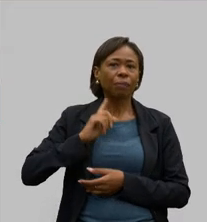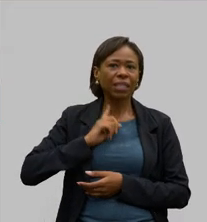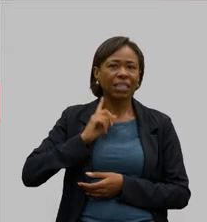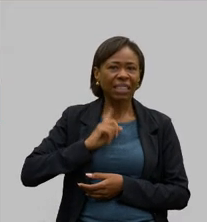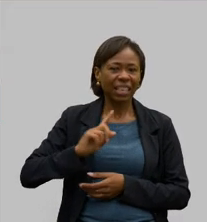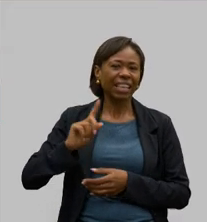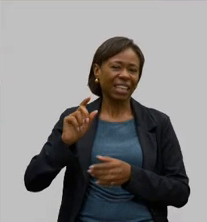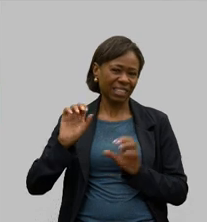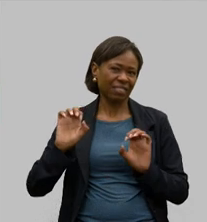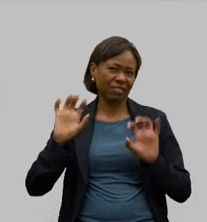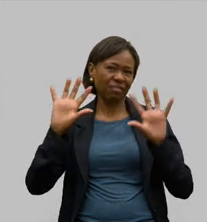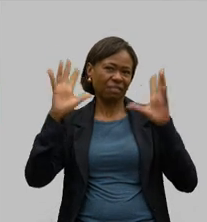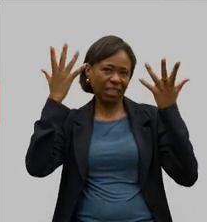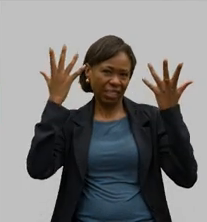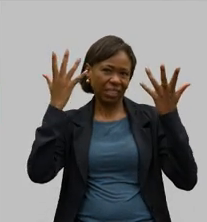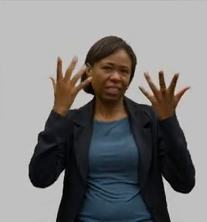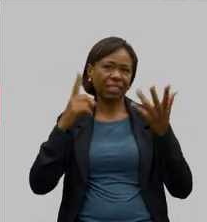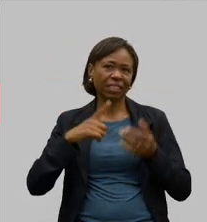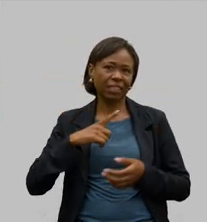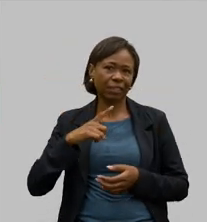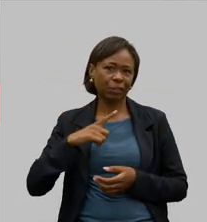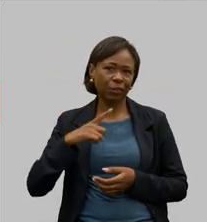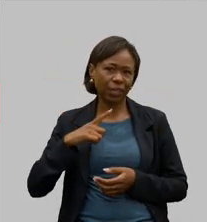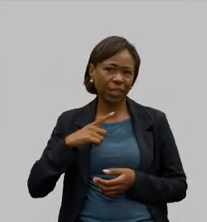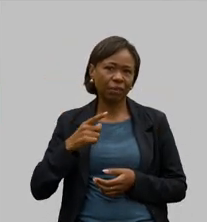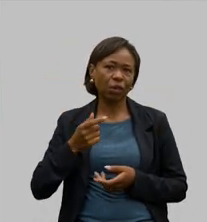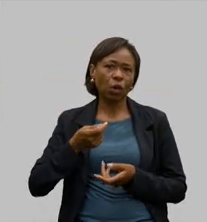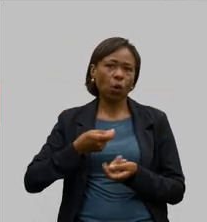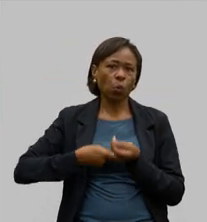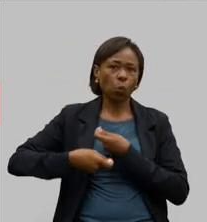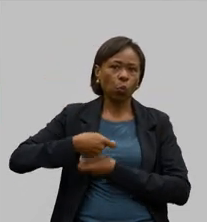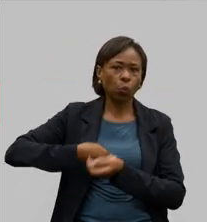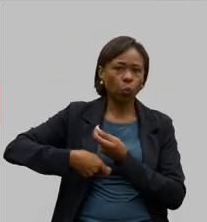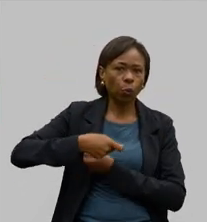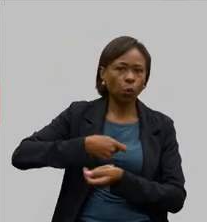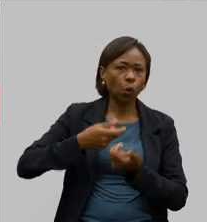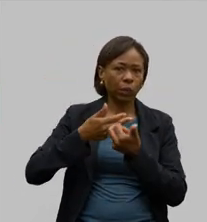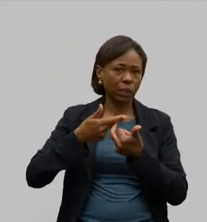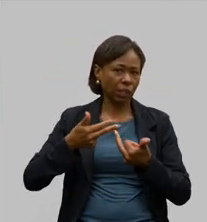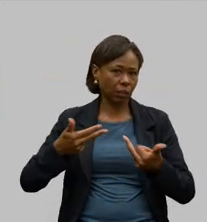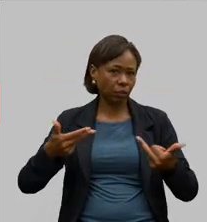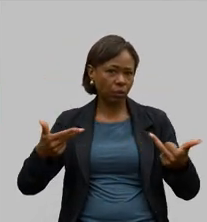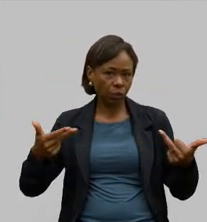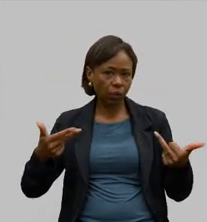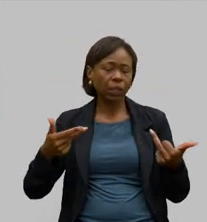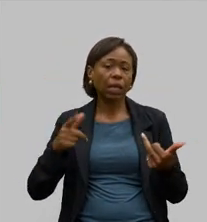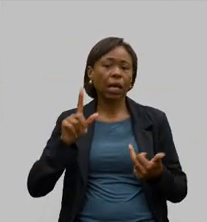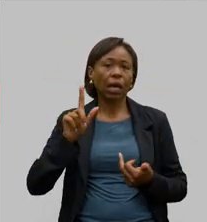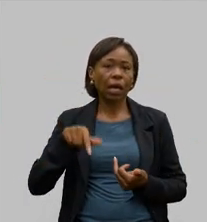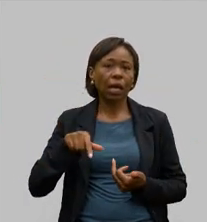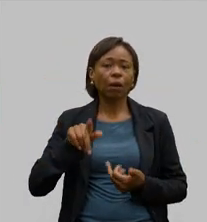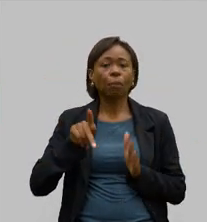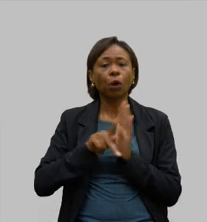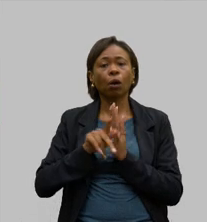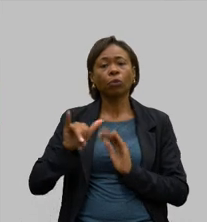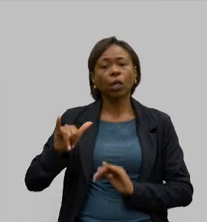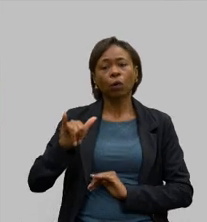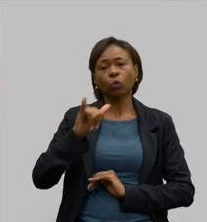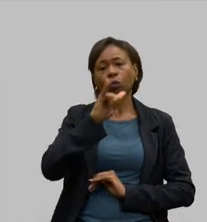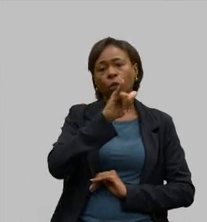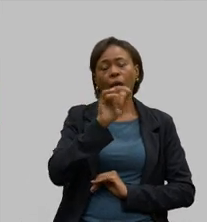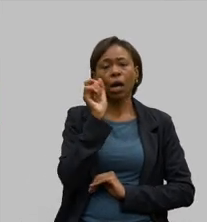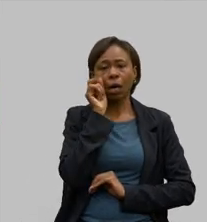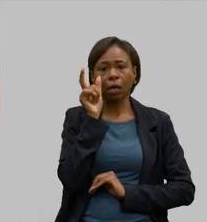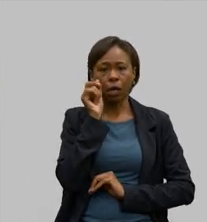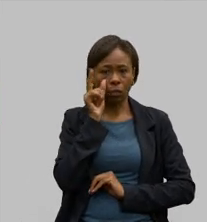curaçau e isso para uma estratégia aí de fortalecimento do HUB da companhia Azul eh em Belo